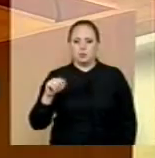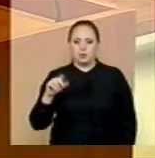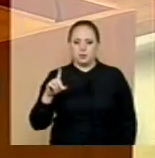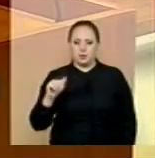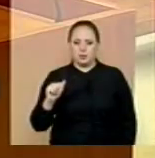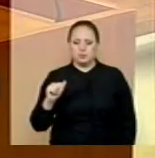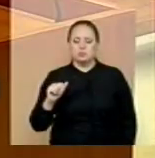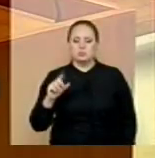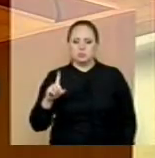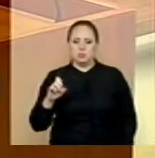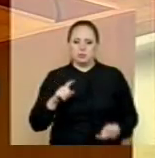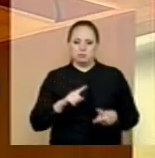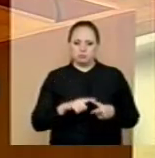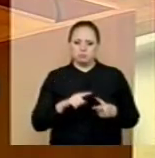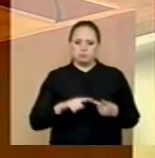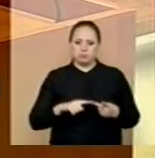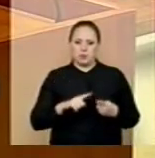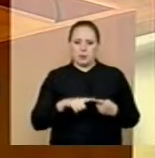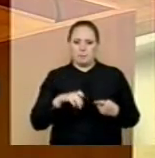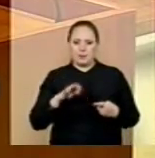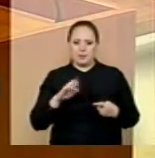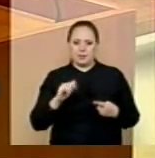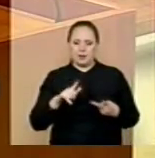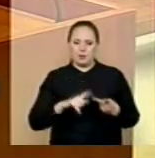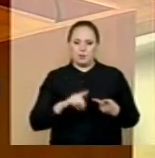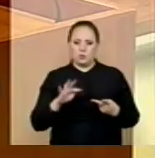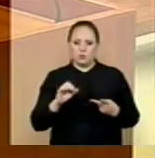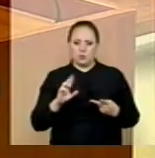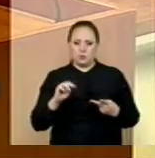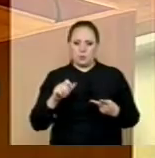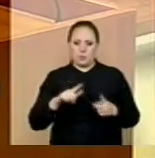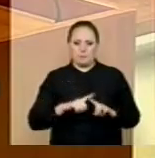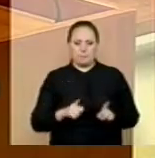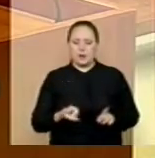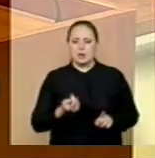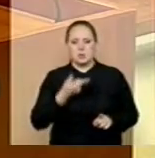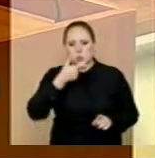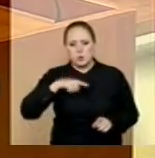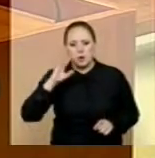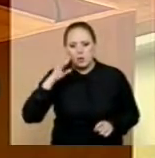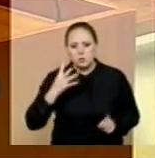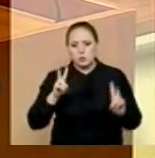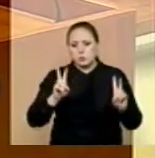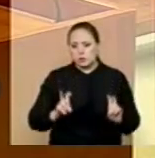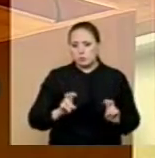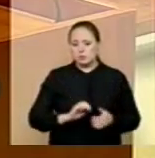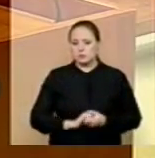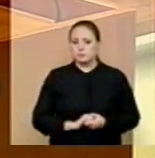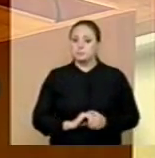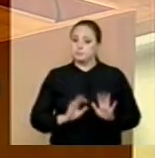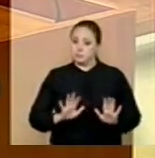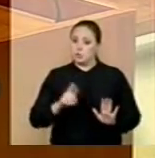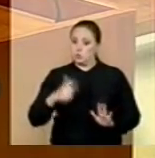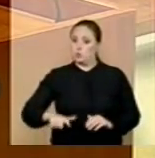materiais, formais, sendo que não podem resolver a questão? Lógico, mais uma vez